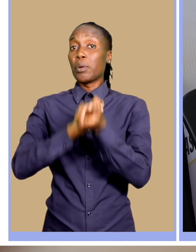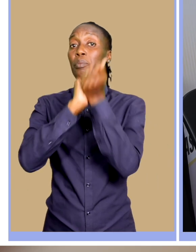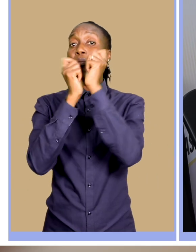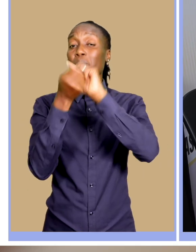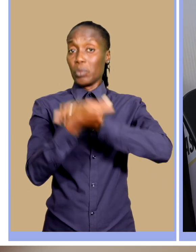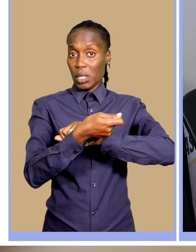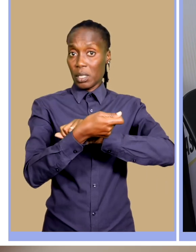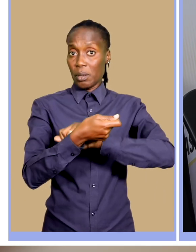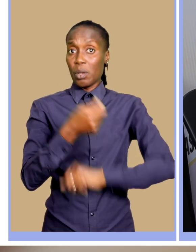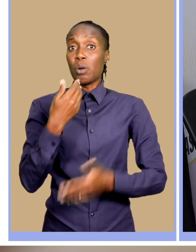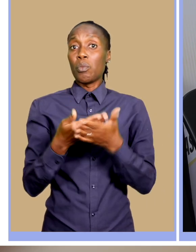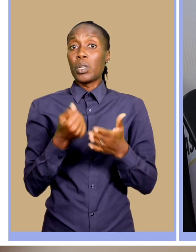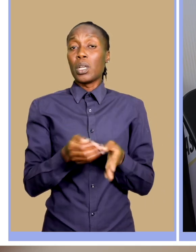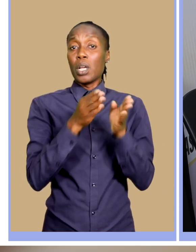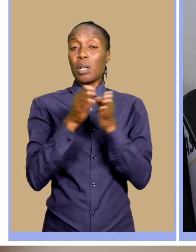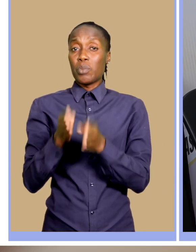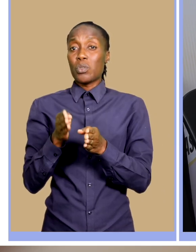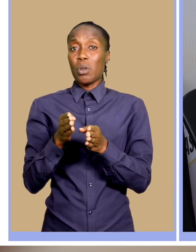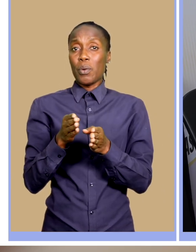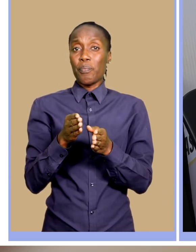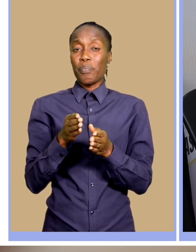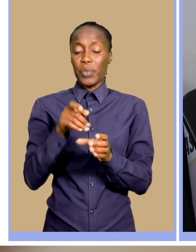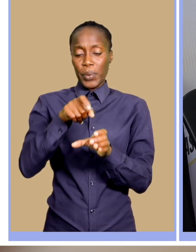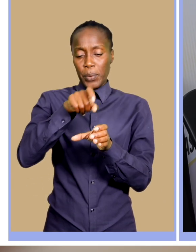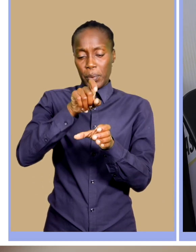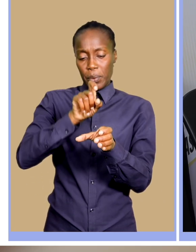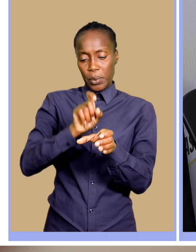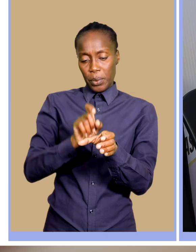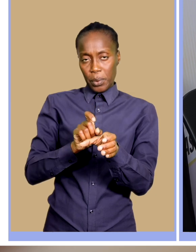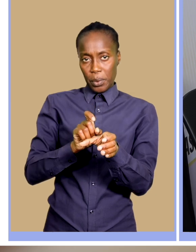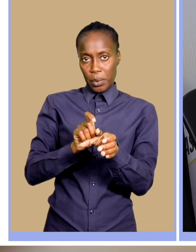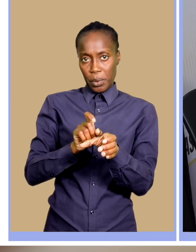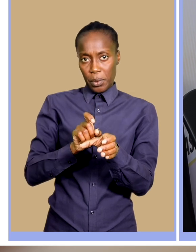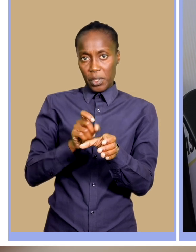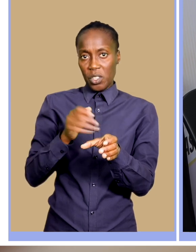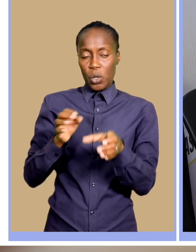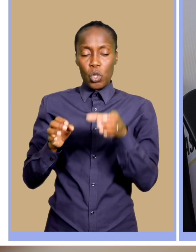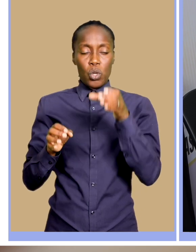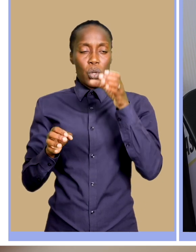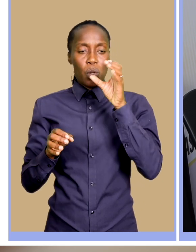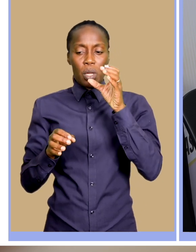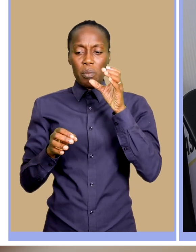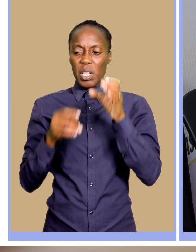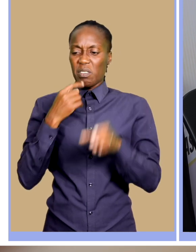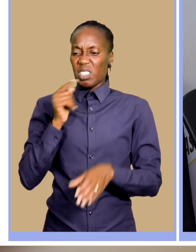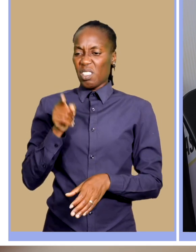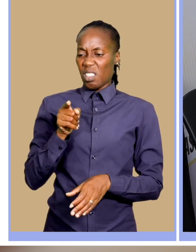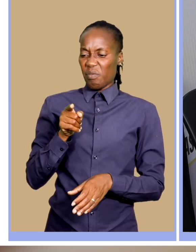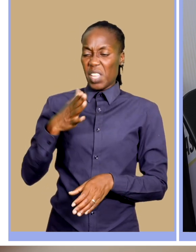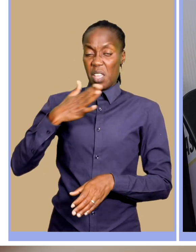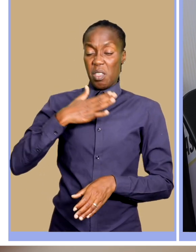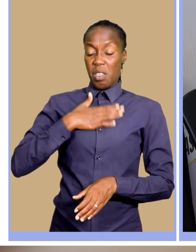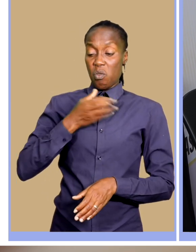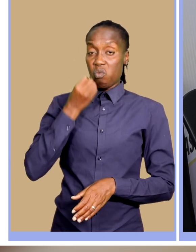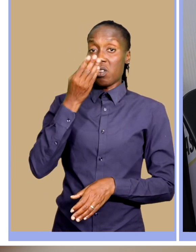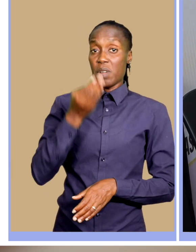uma lata de refrigerante e ainda diz que na África do Sul isso não se faz. Então, se quer